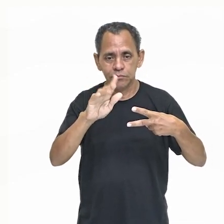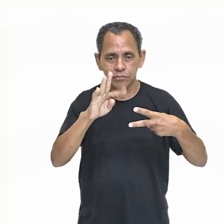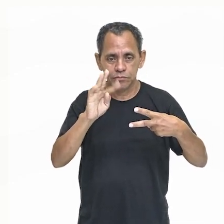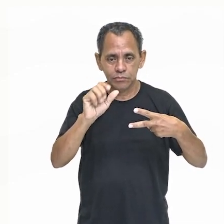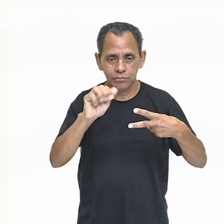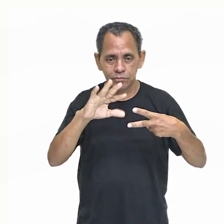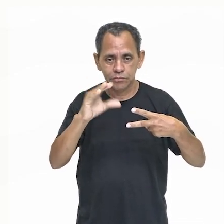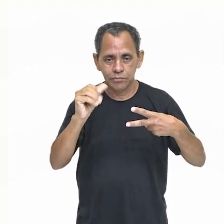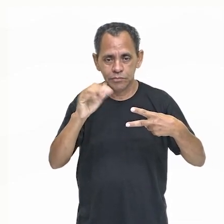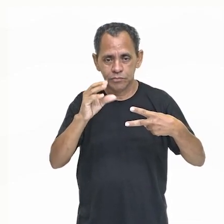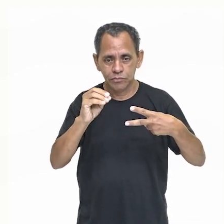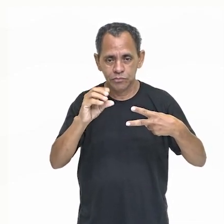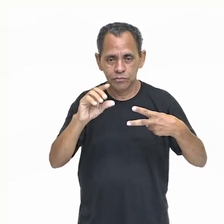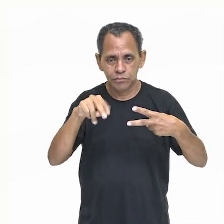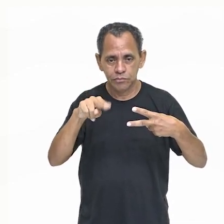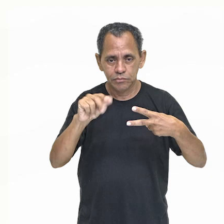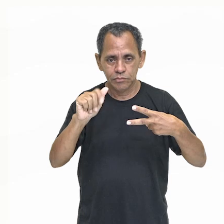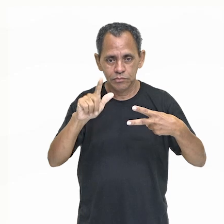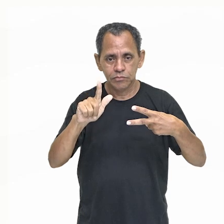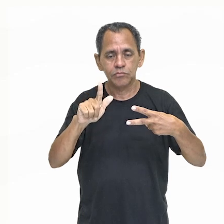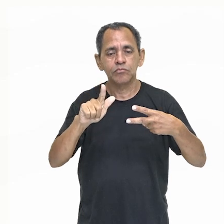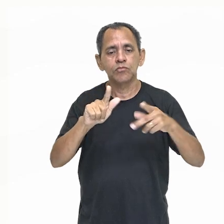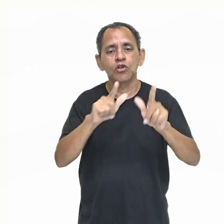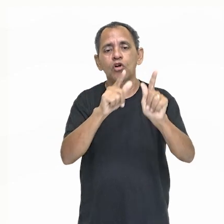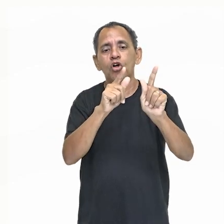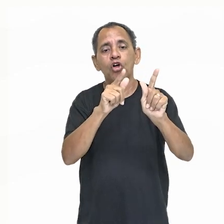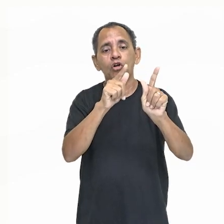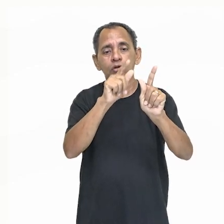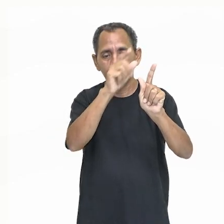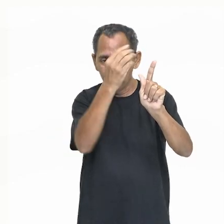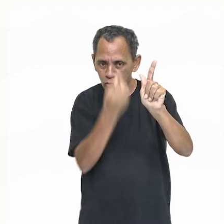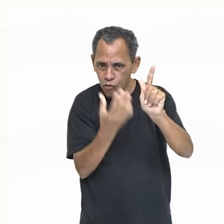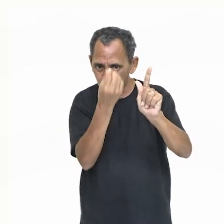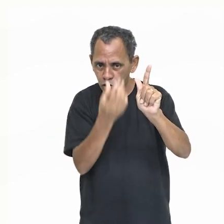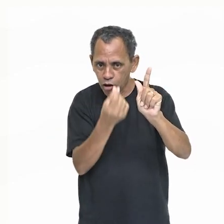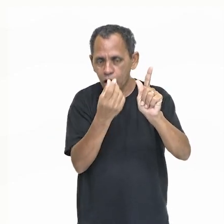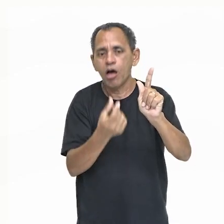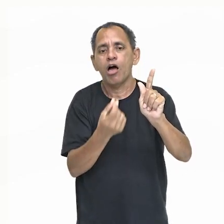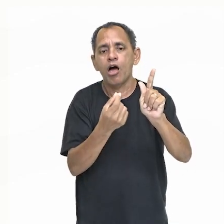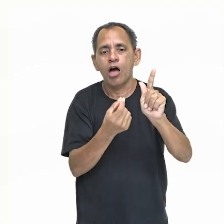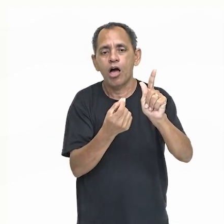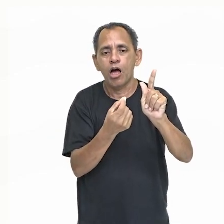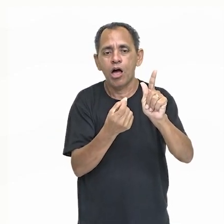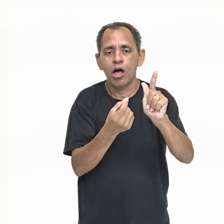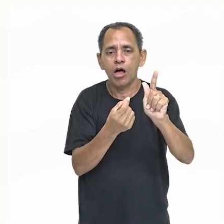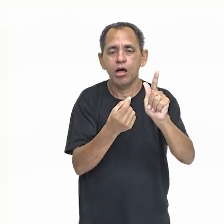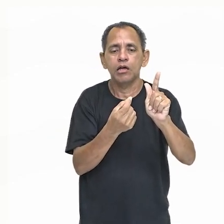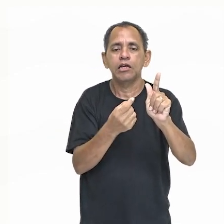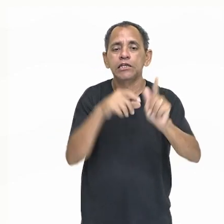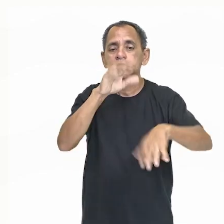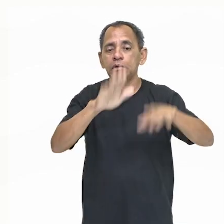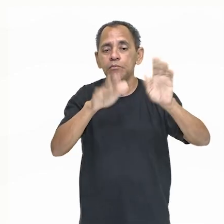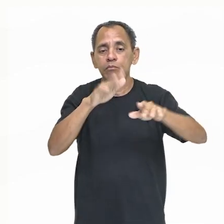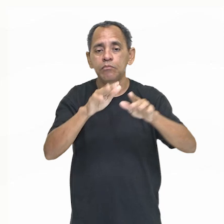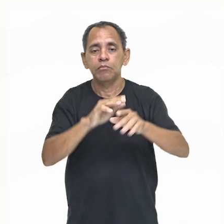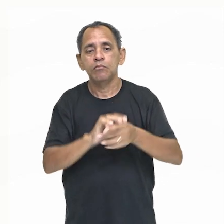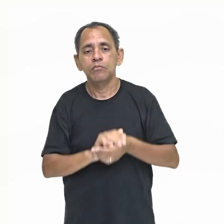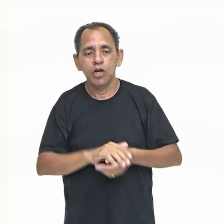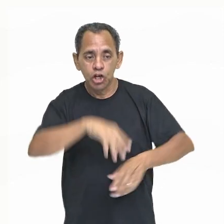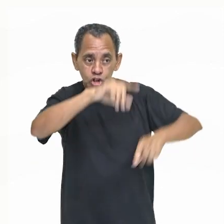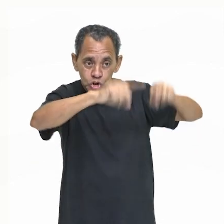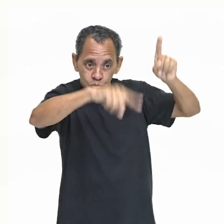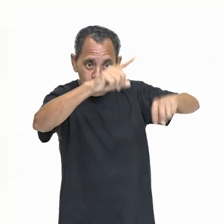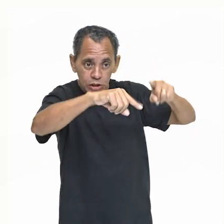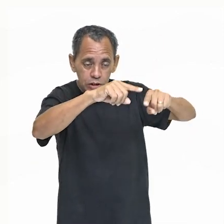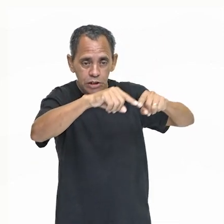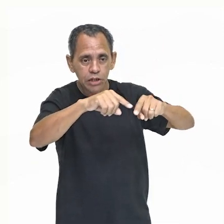lugar e essa energia ela é armazenada em virtude da posição de um corpo em relação à superfície ela